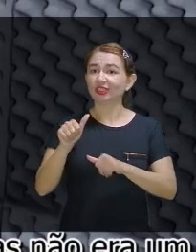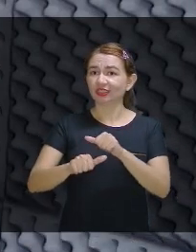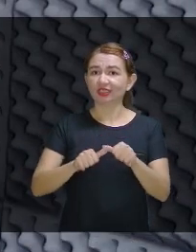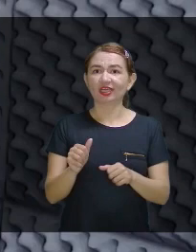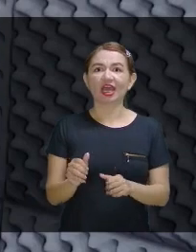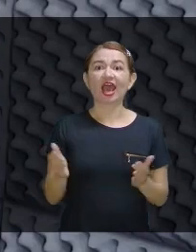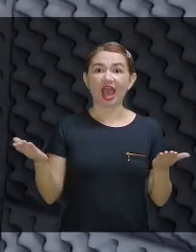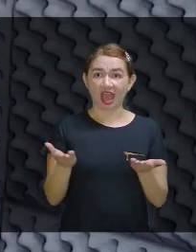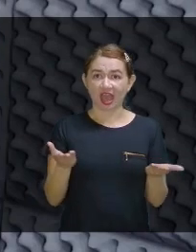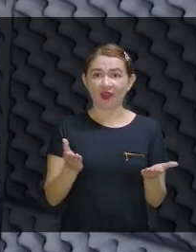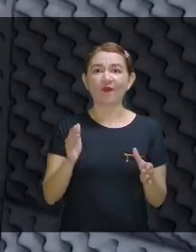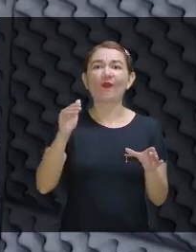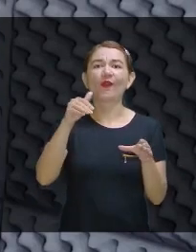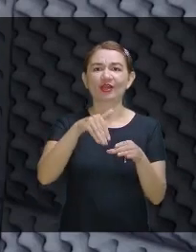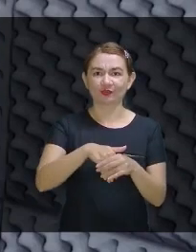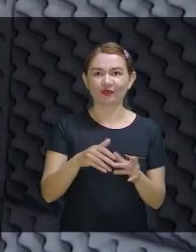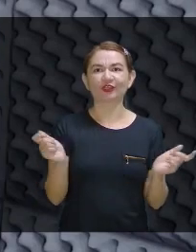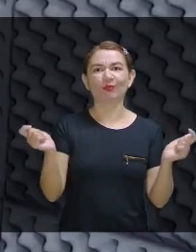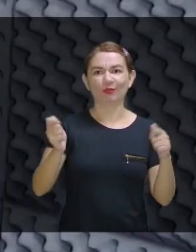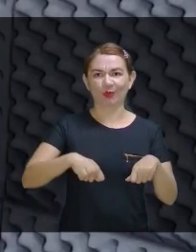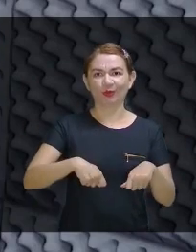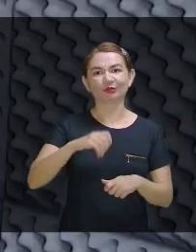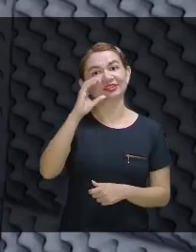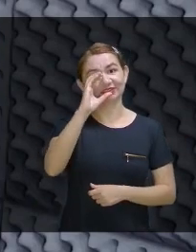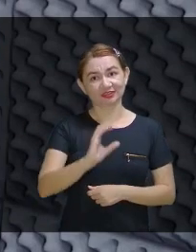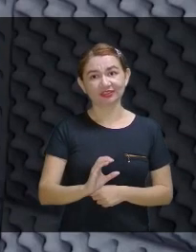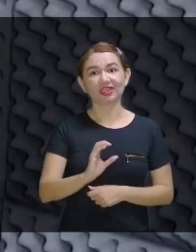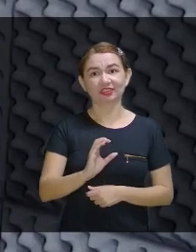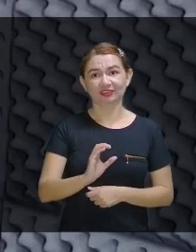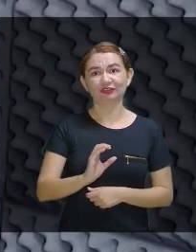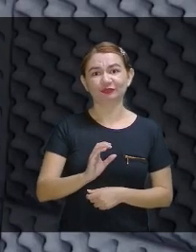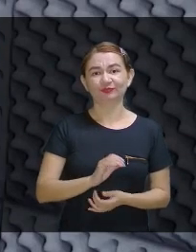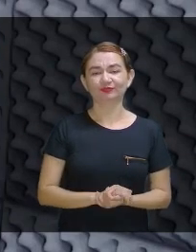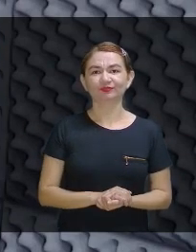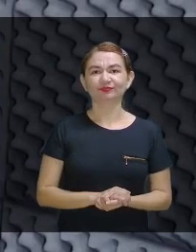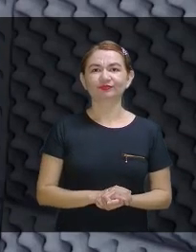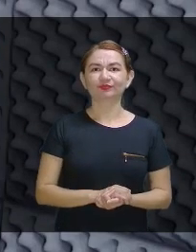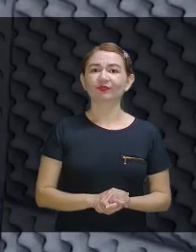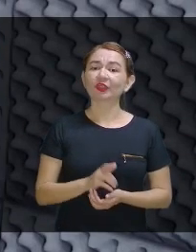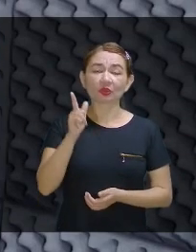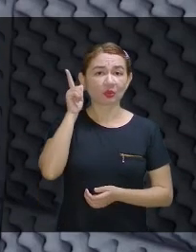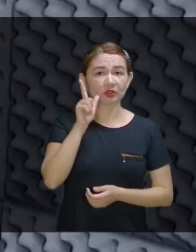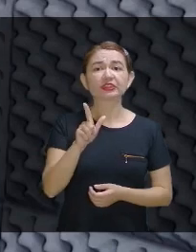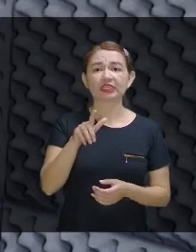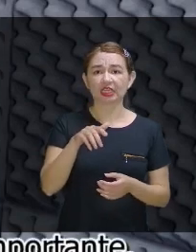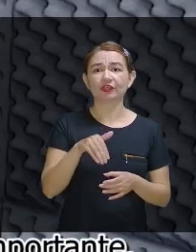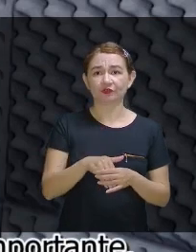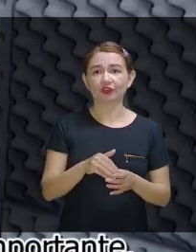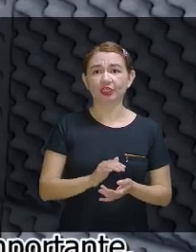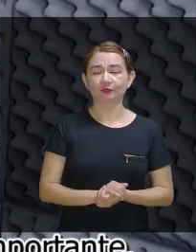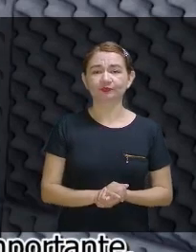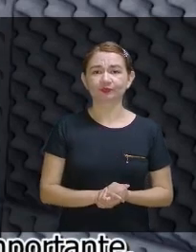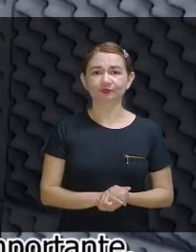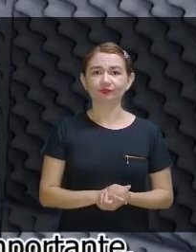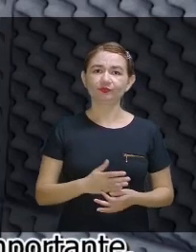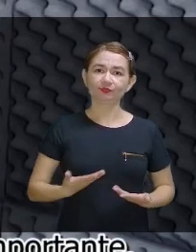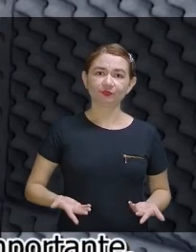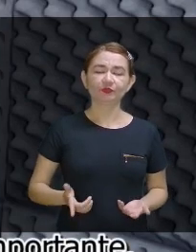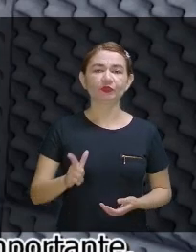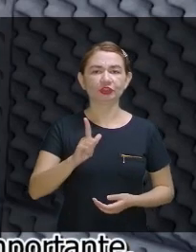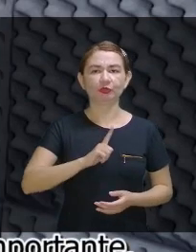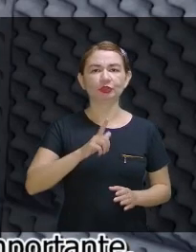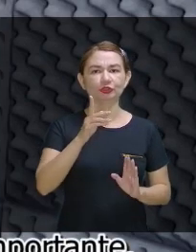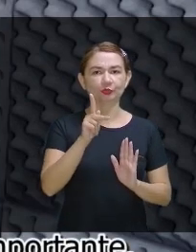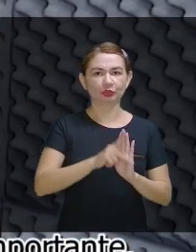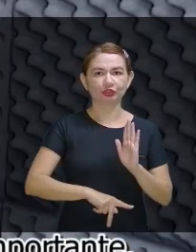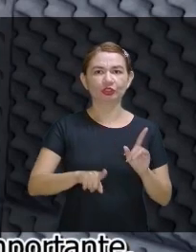pessoa natural, mas não era um cidadão, não podia votar nem ser votado. Agora ele consegue votar. Então, nós temos esse projeto